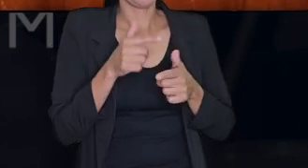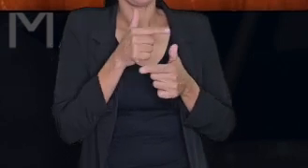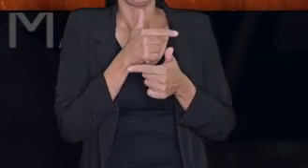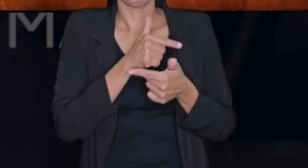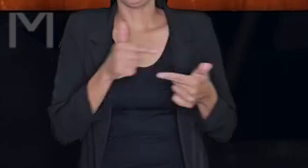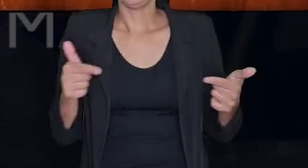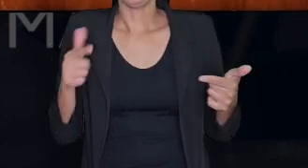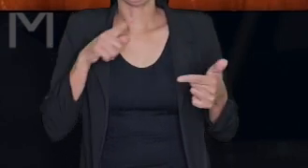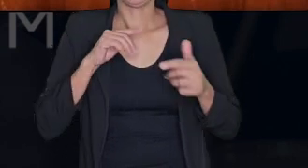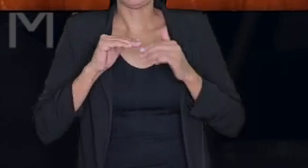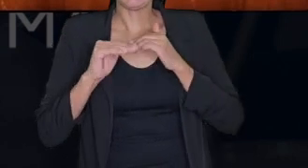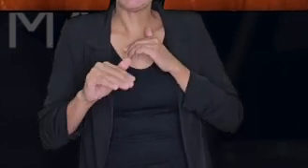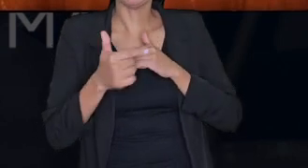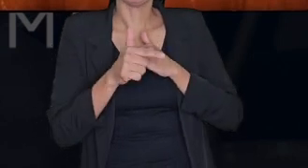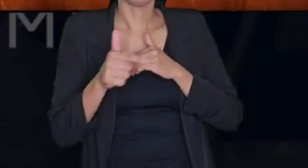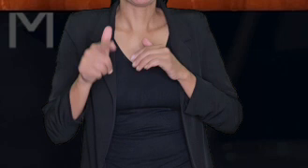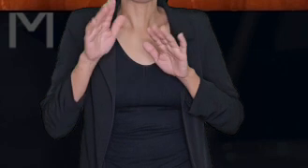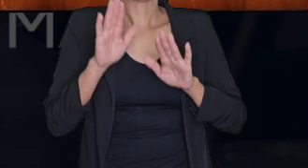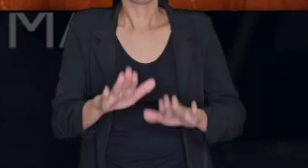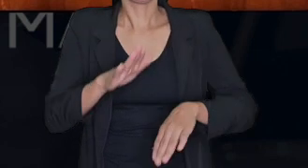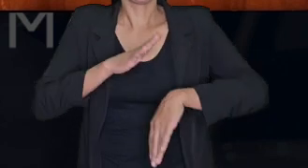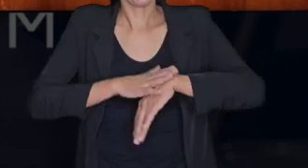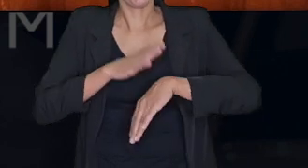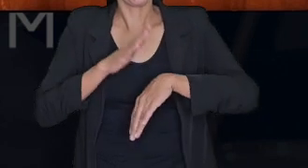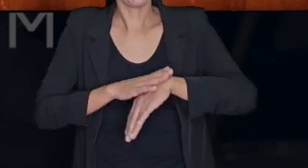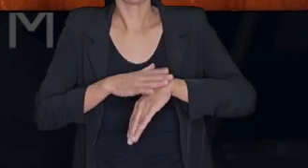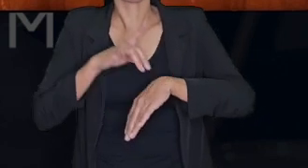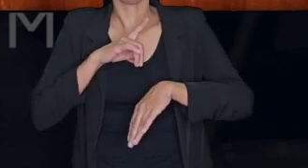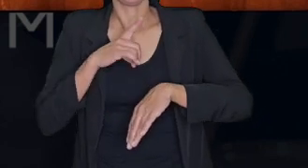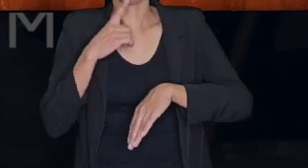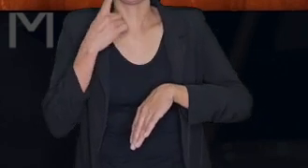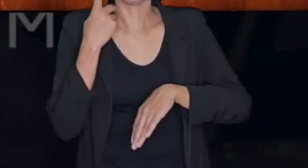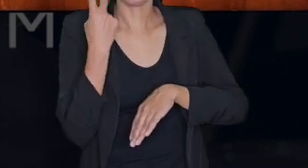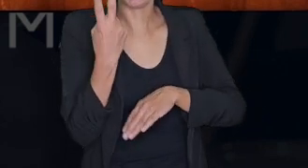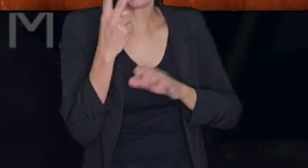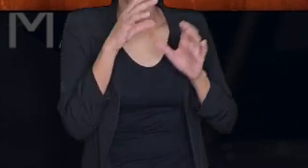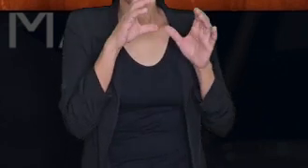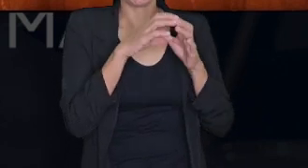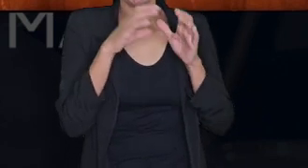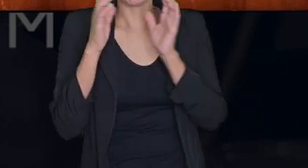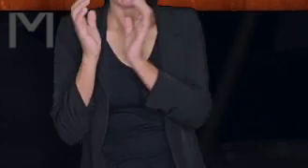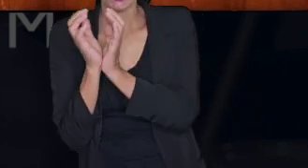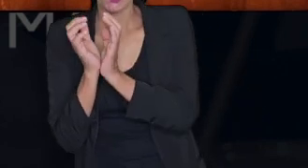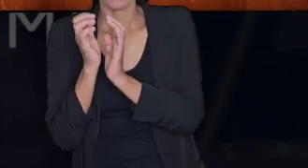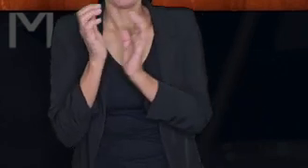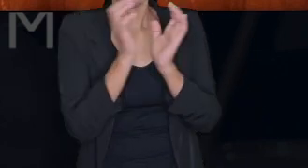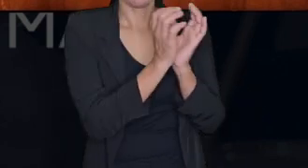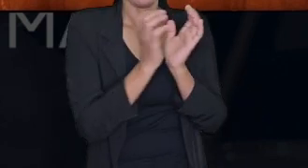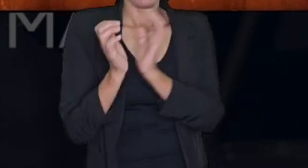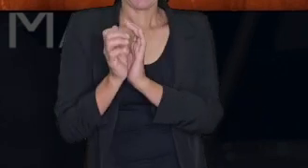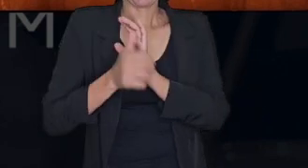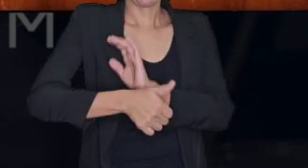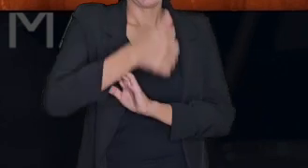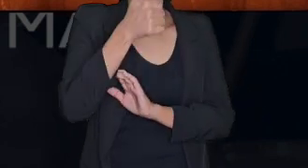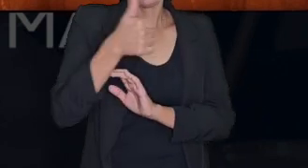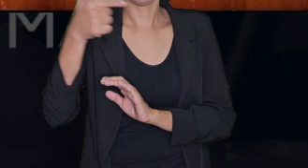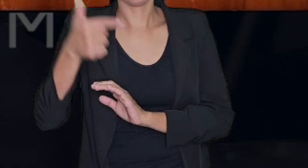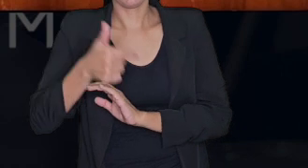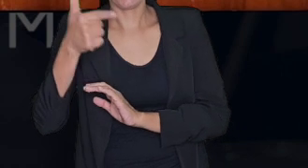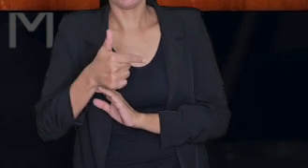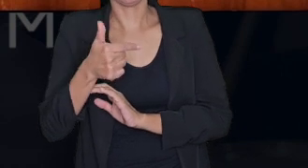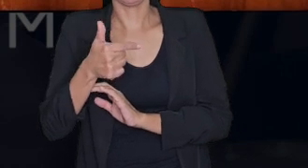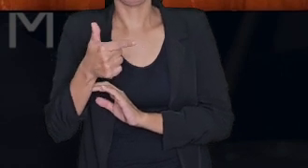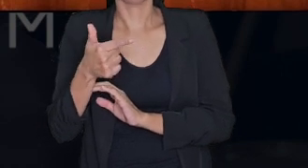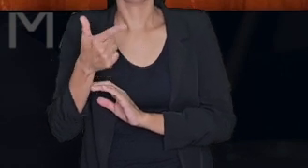daí a gente pode verificar que pode não ter alguma estabilidade, mas quando se unem duas turmas, né,